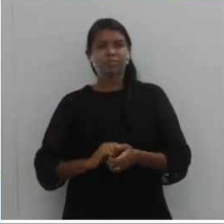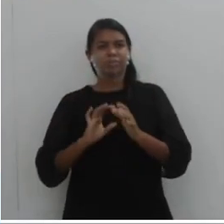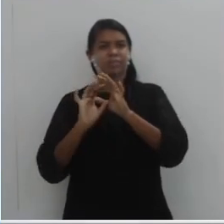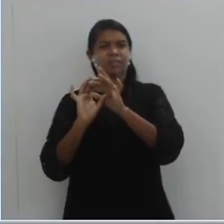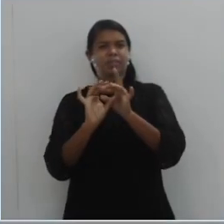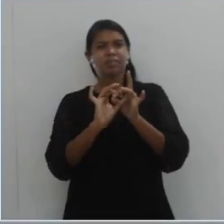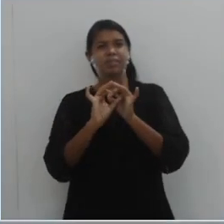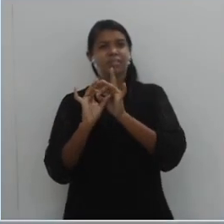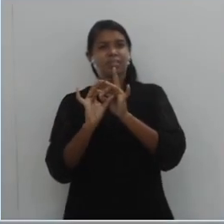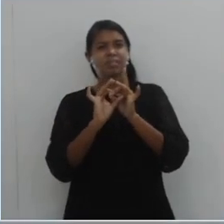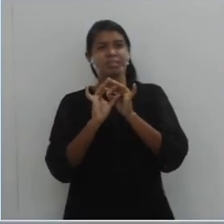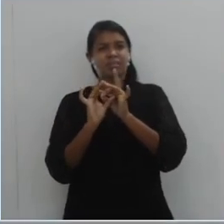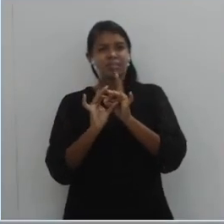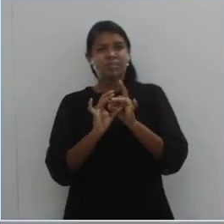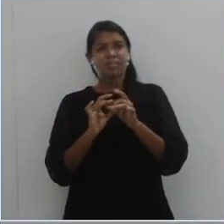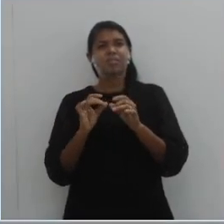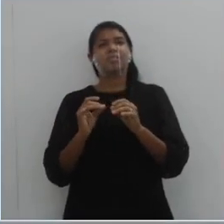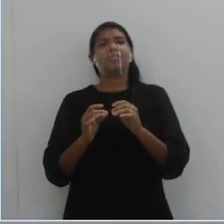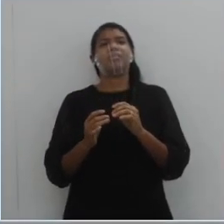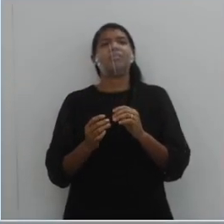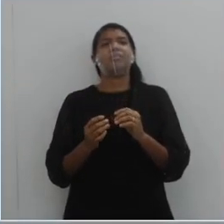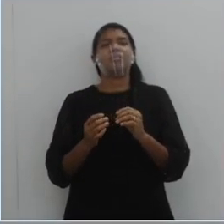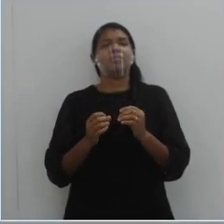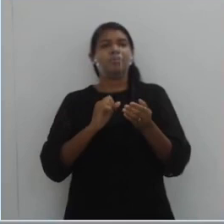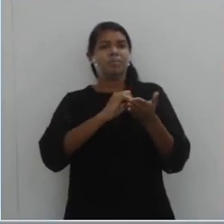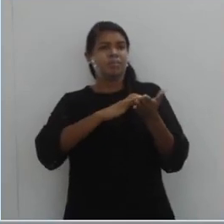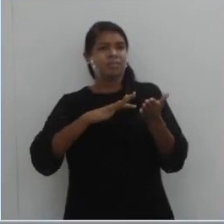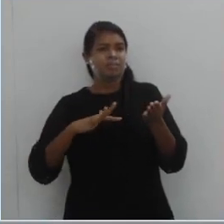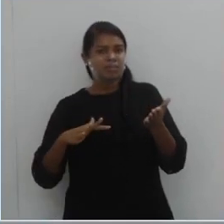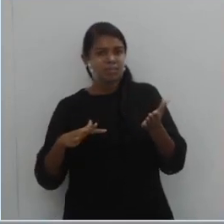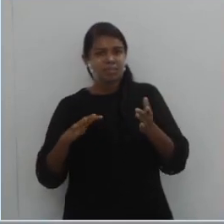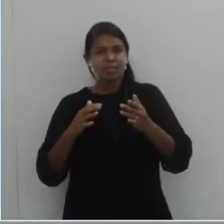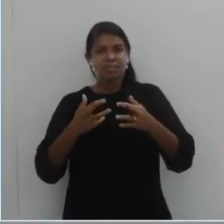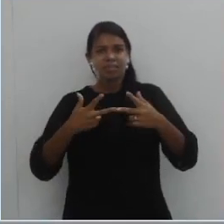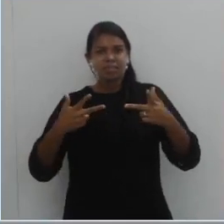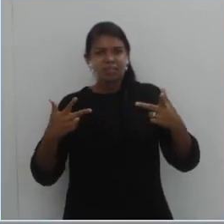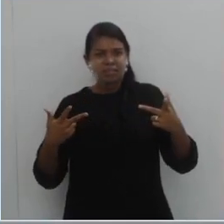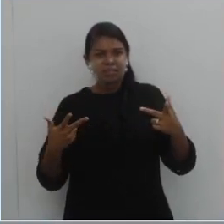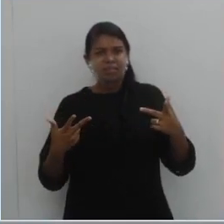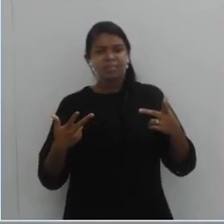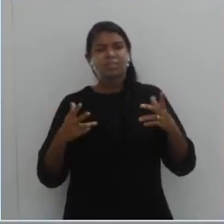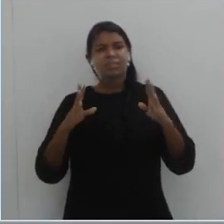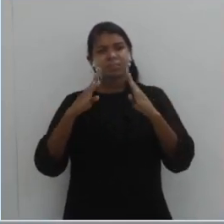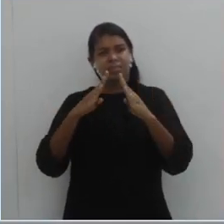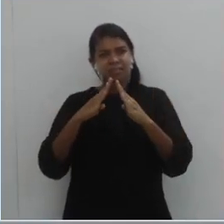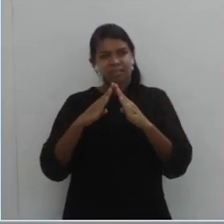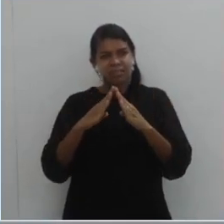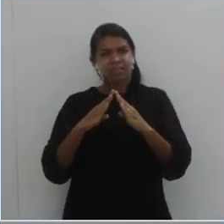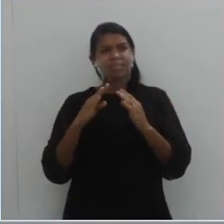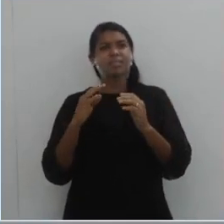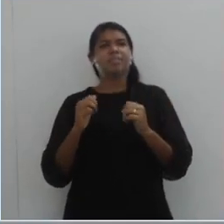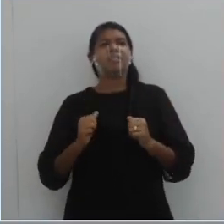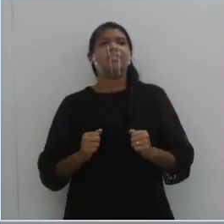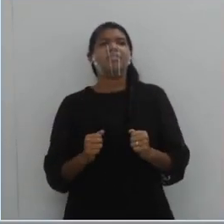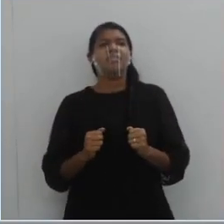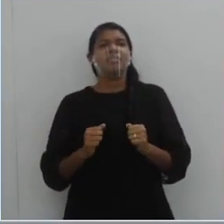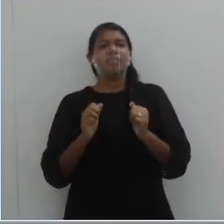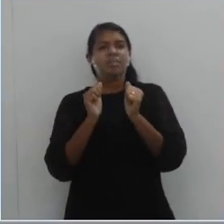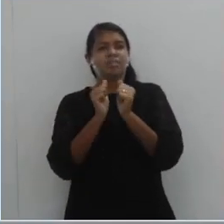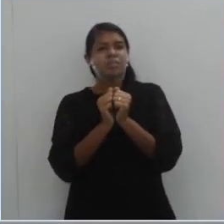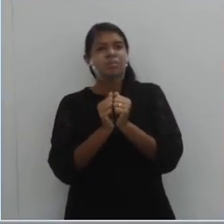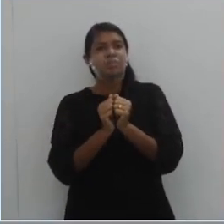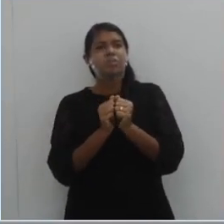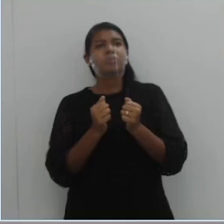para fazer atividades domésticas, acompanhadas muitas das vezes